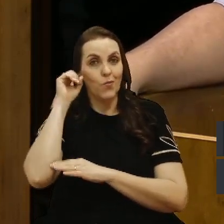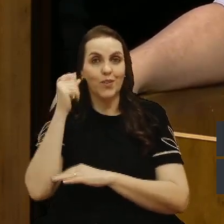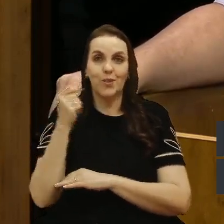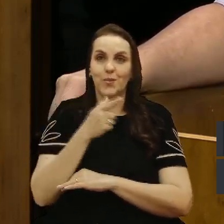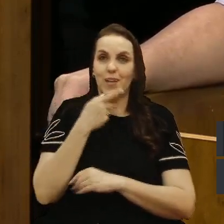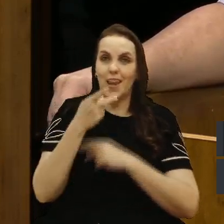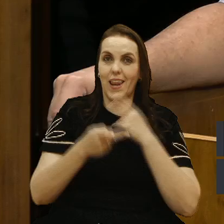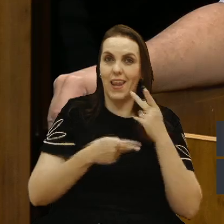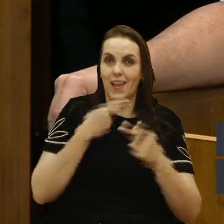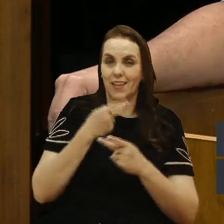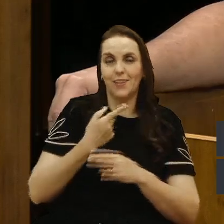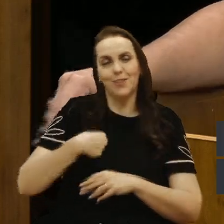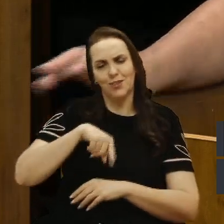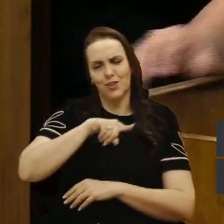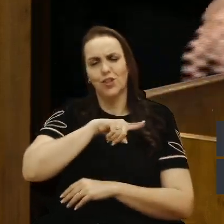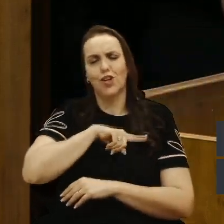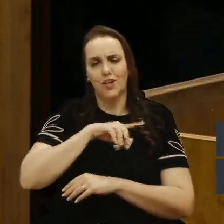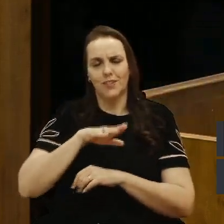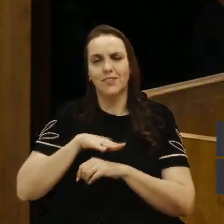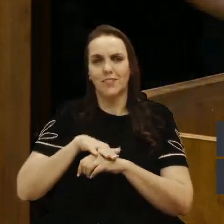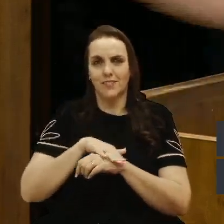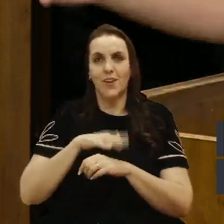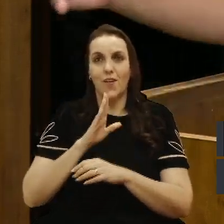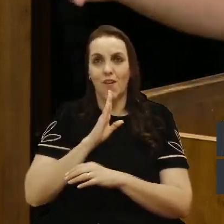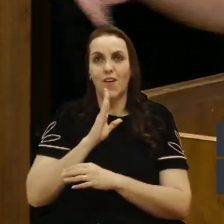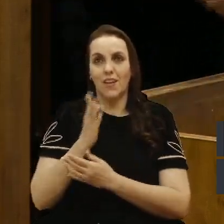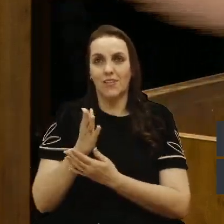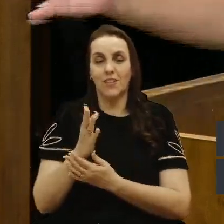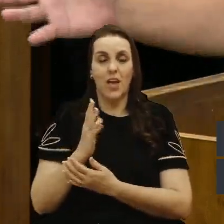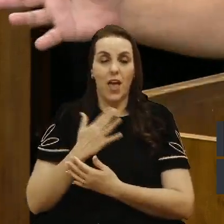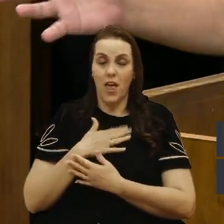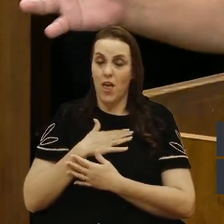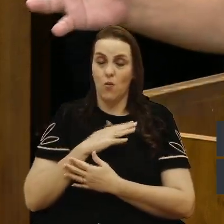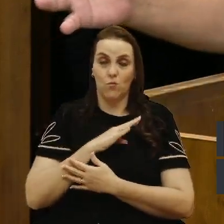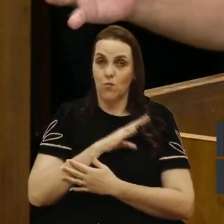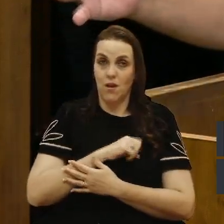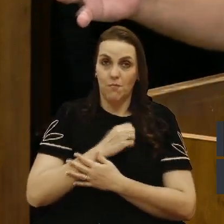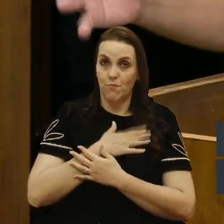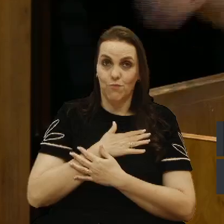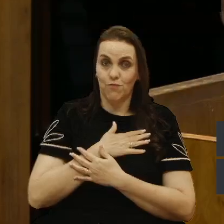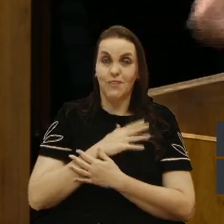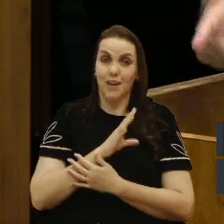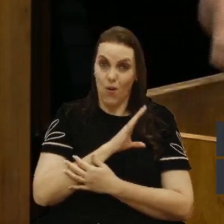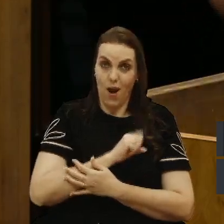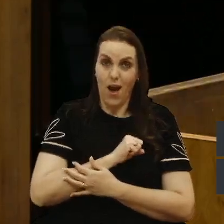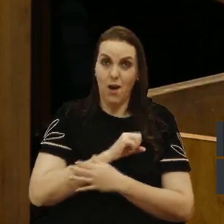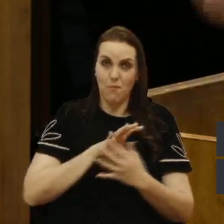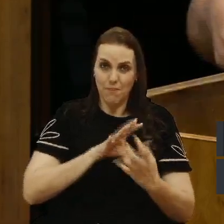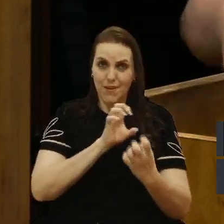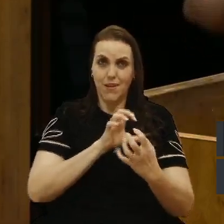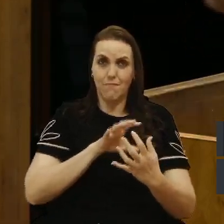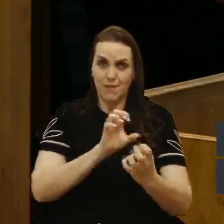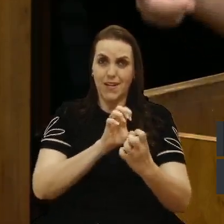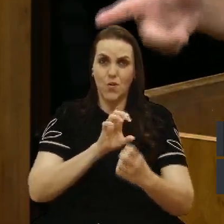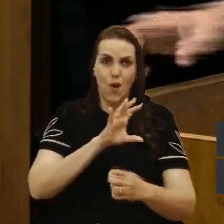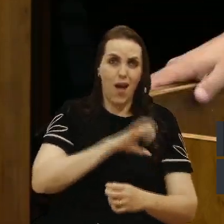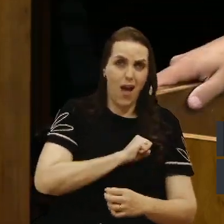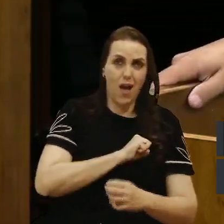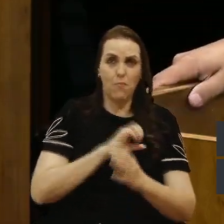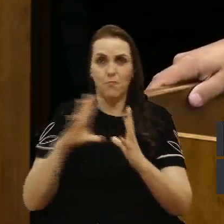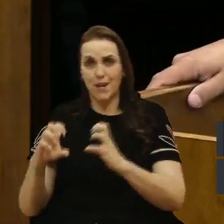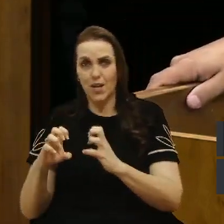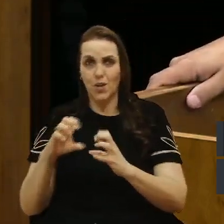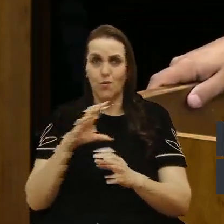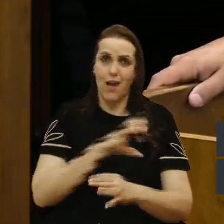há tantos anos, e eu sou um cara do amor, e quem ama briga bastante, né? Então eu brigo e amo e brigo